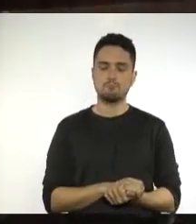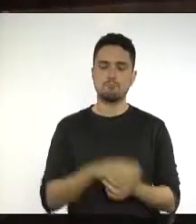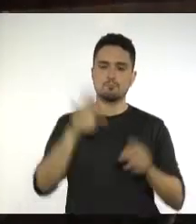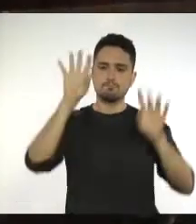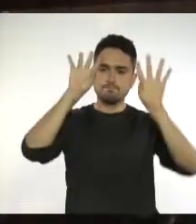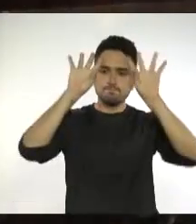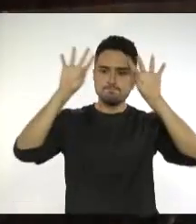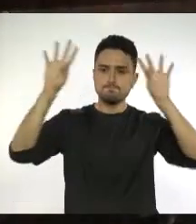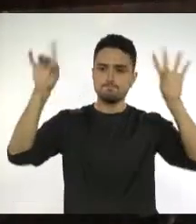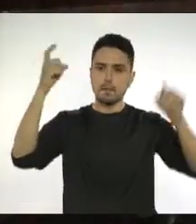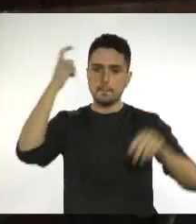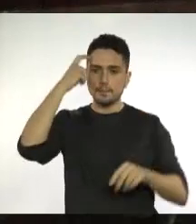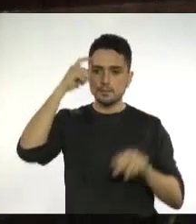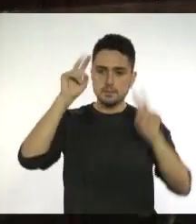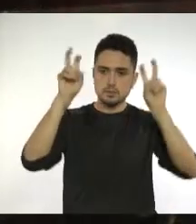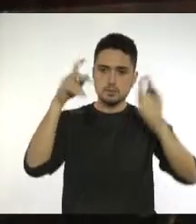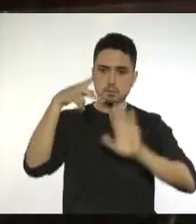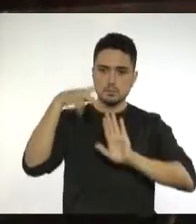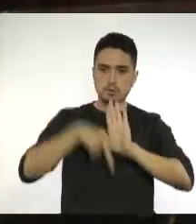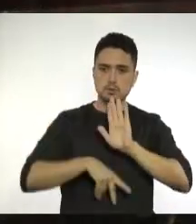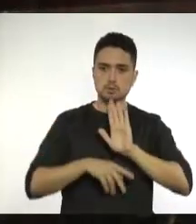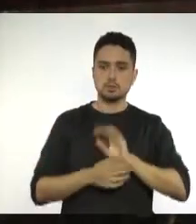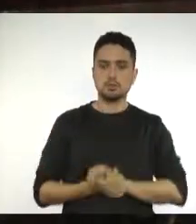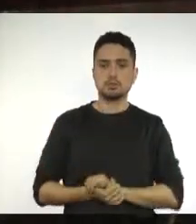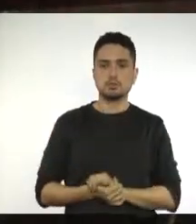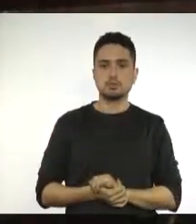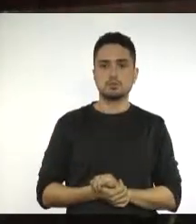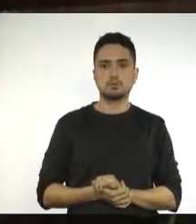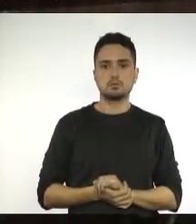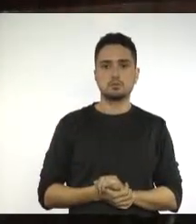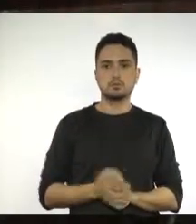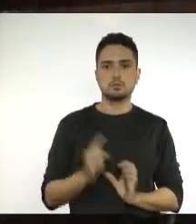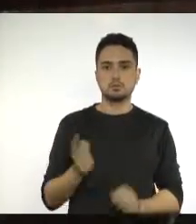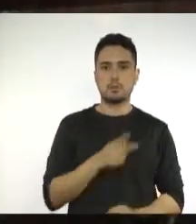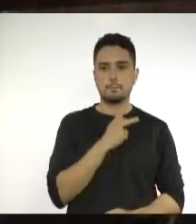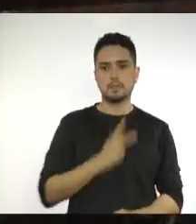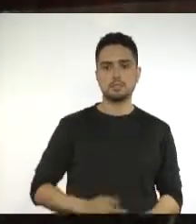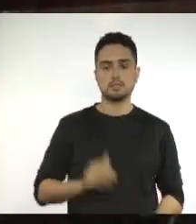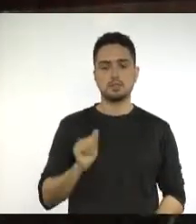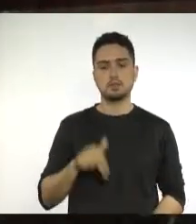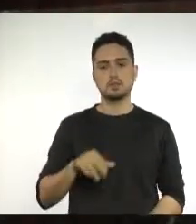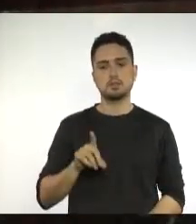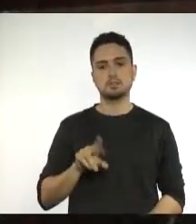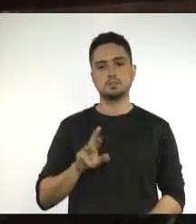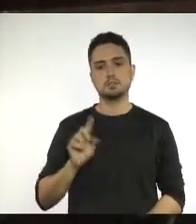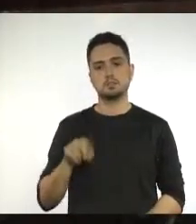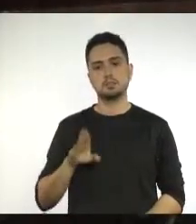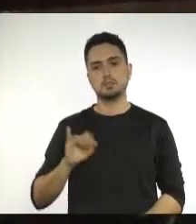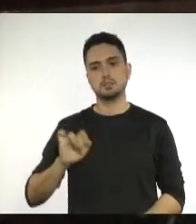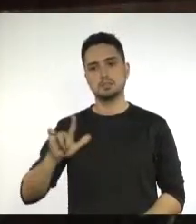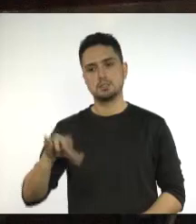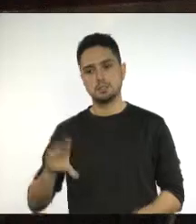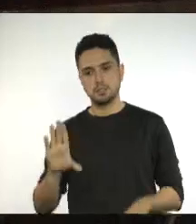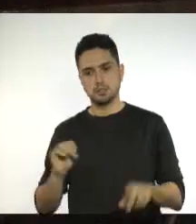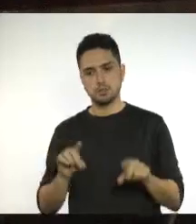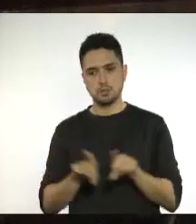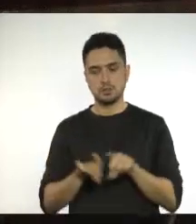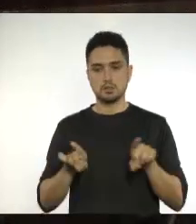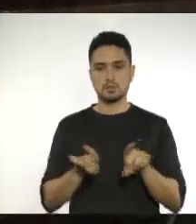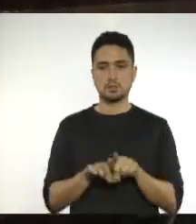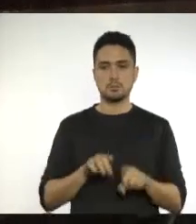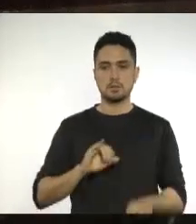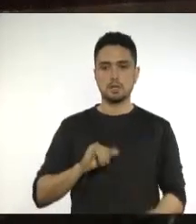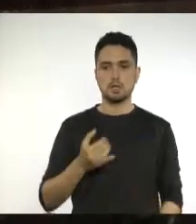o projeto de iniciativa do nosso querido presidente André Siciliano e do nosso querido deputado Jorge